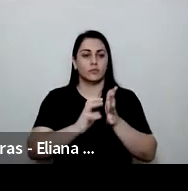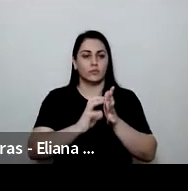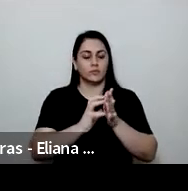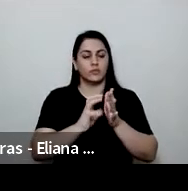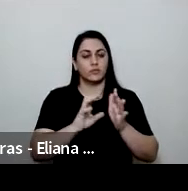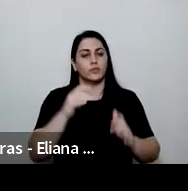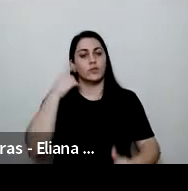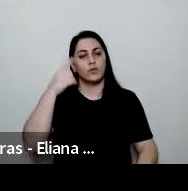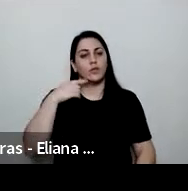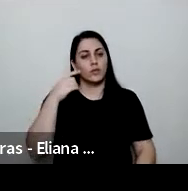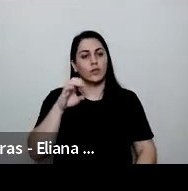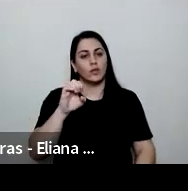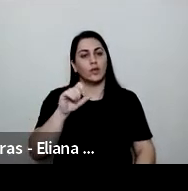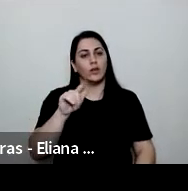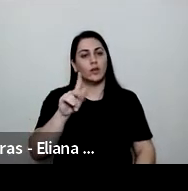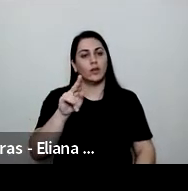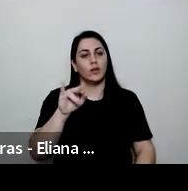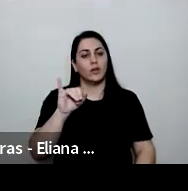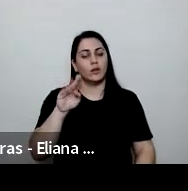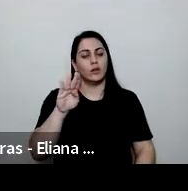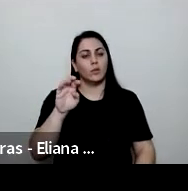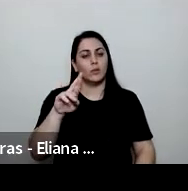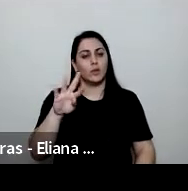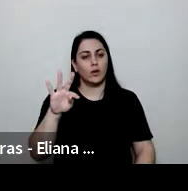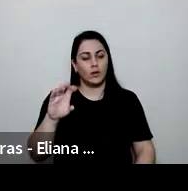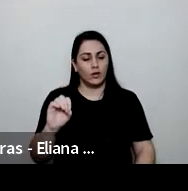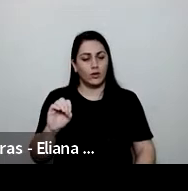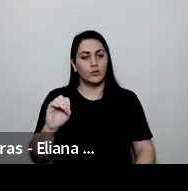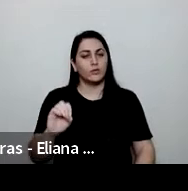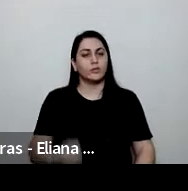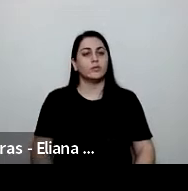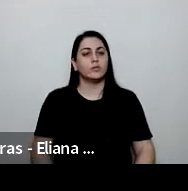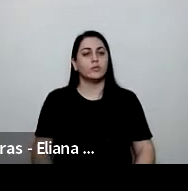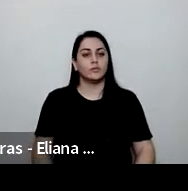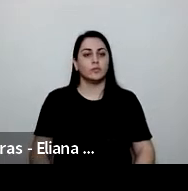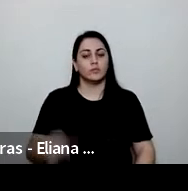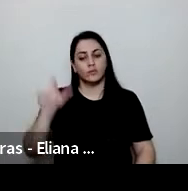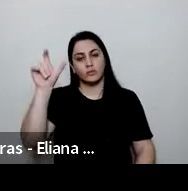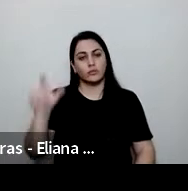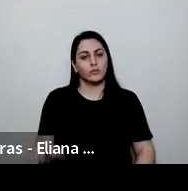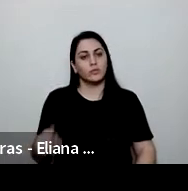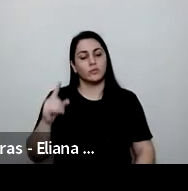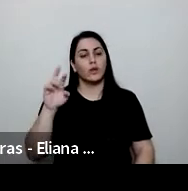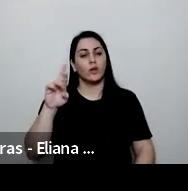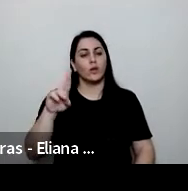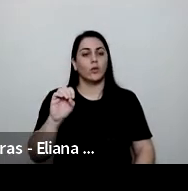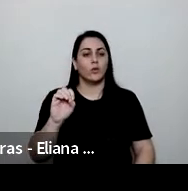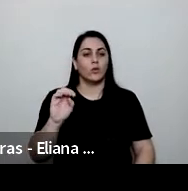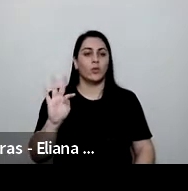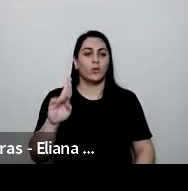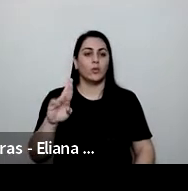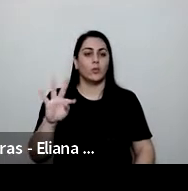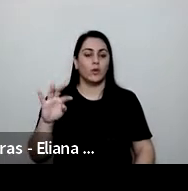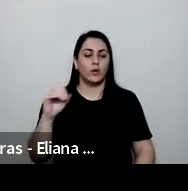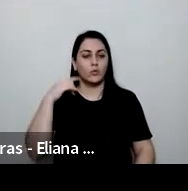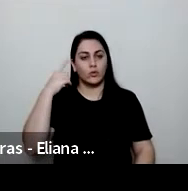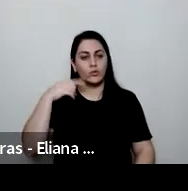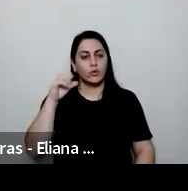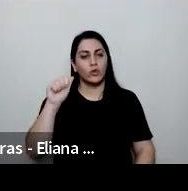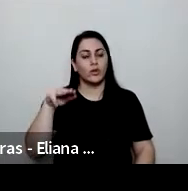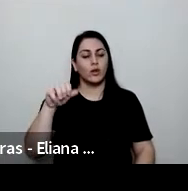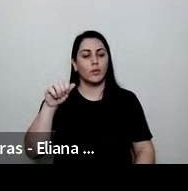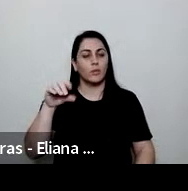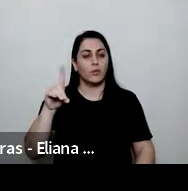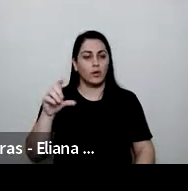advogado Egberto Magno dos Santos de Jesus primeiro representado Roberto Coelho Rocha advogados Amanda